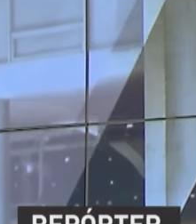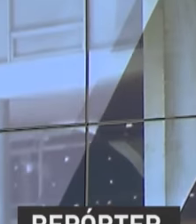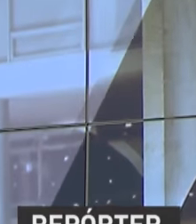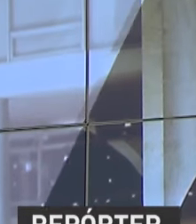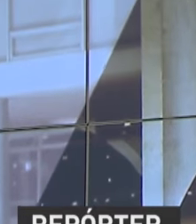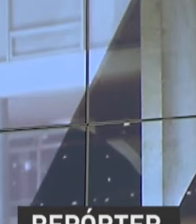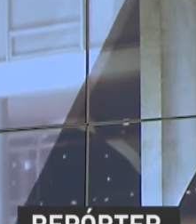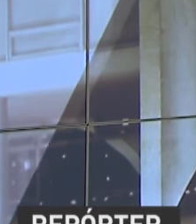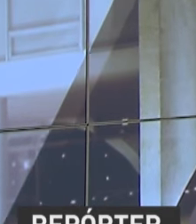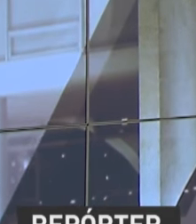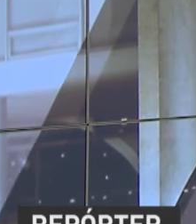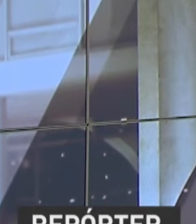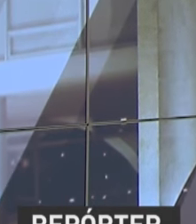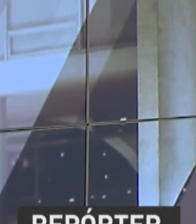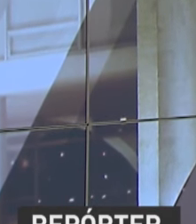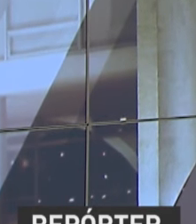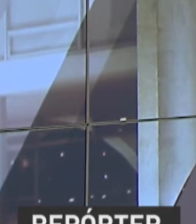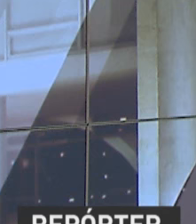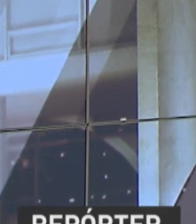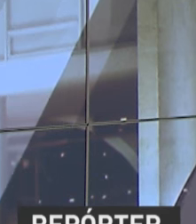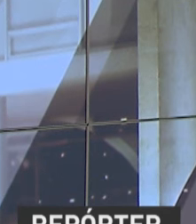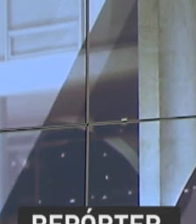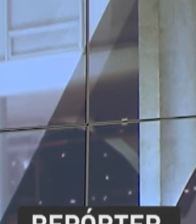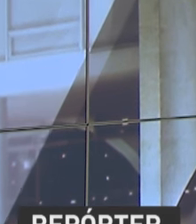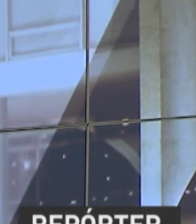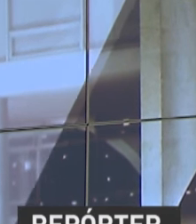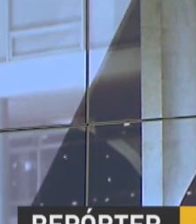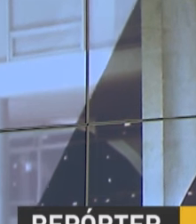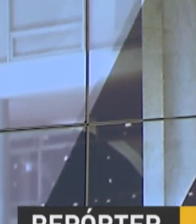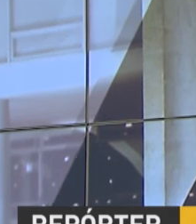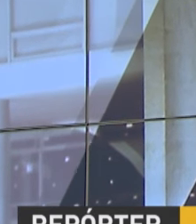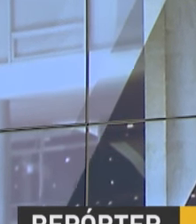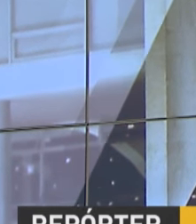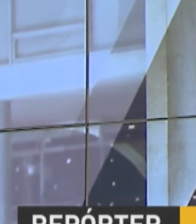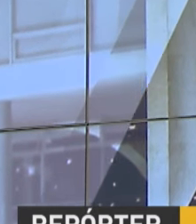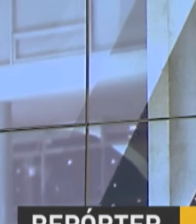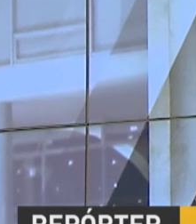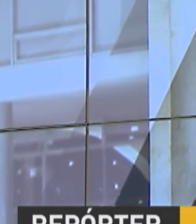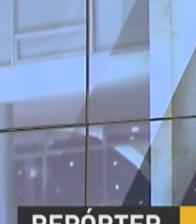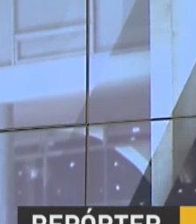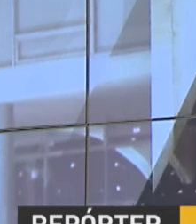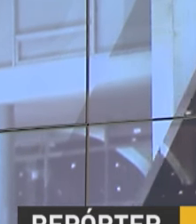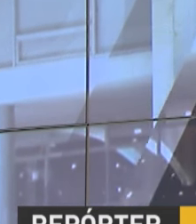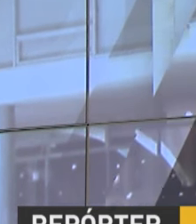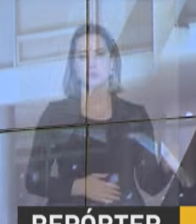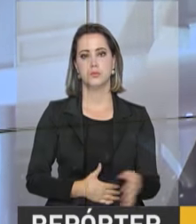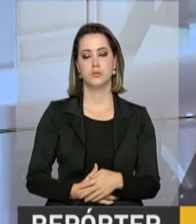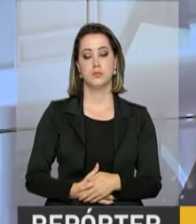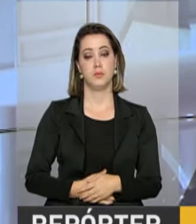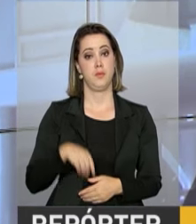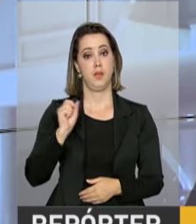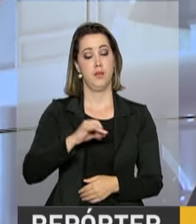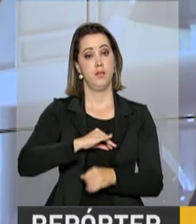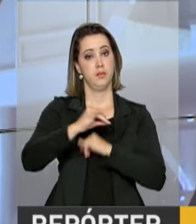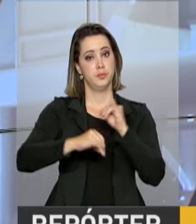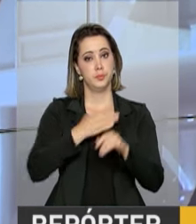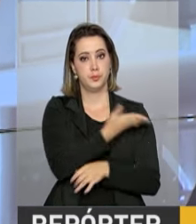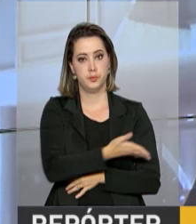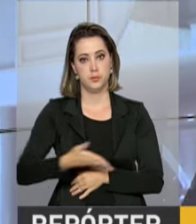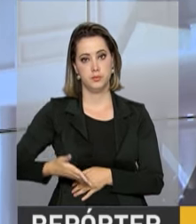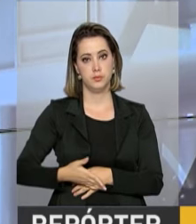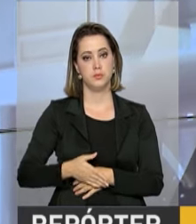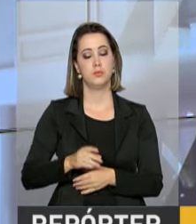as consultas na rede sarah podem ser marcadas pela internet no site www pontos a